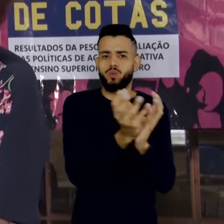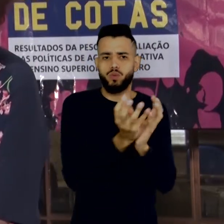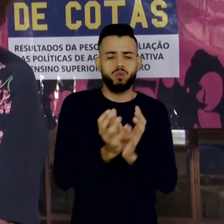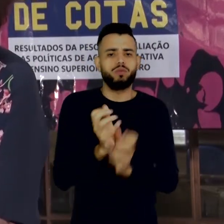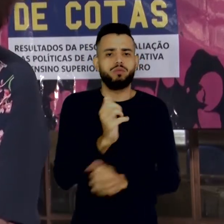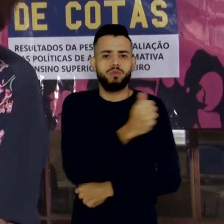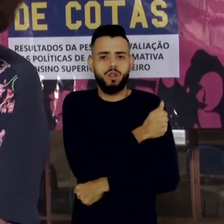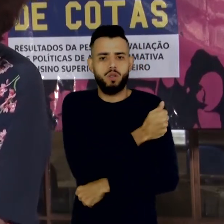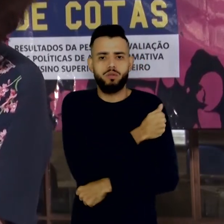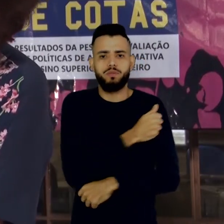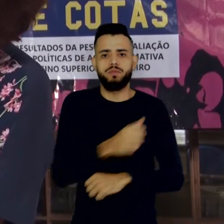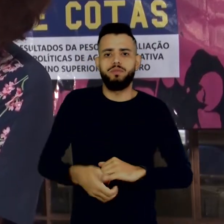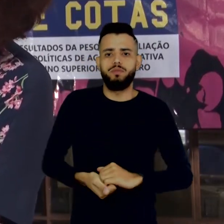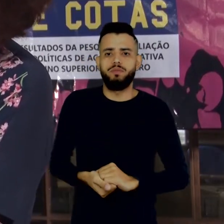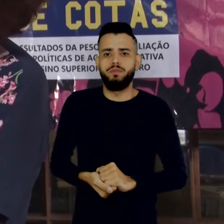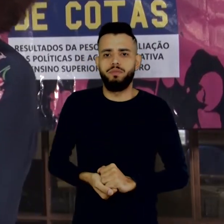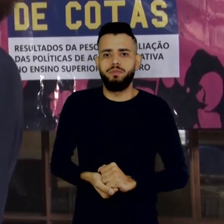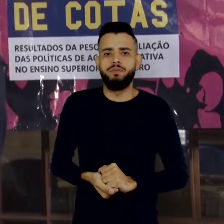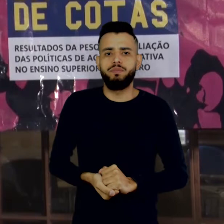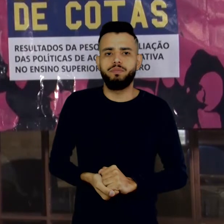estudantis.